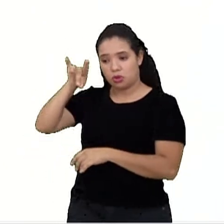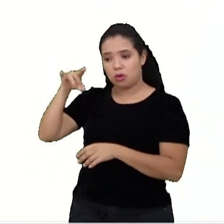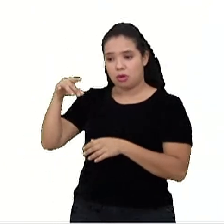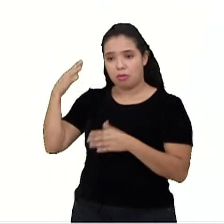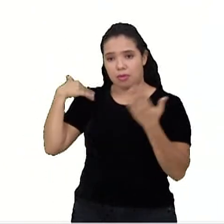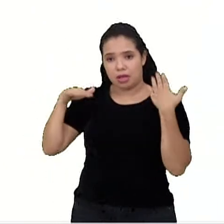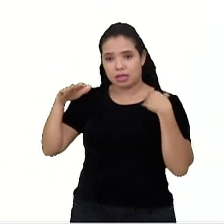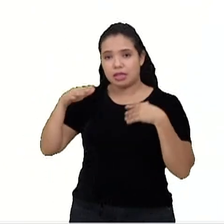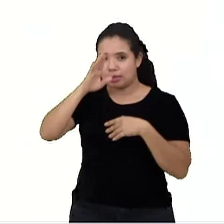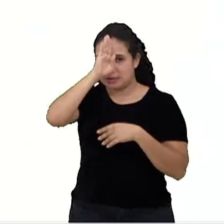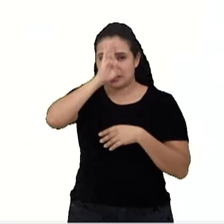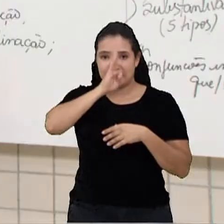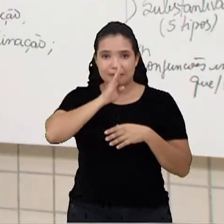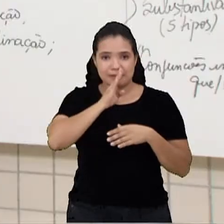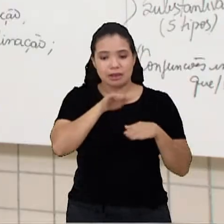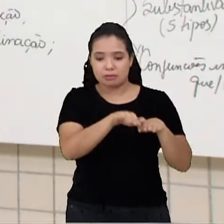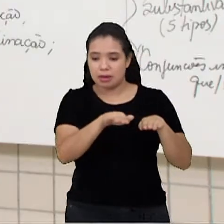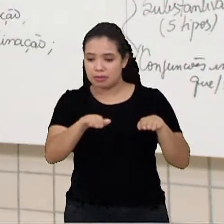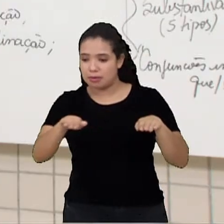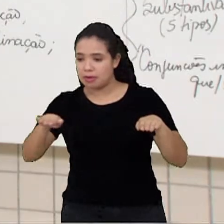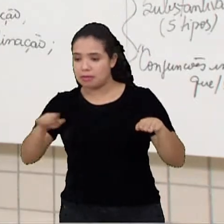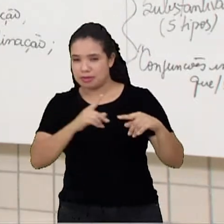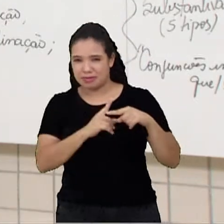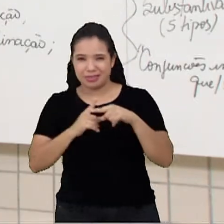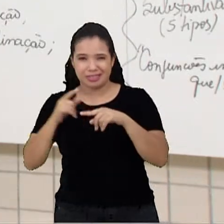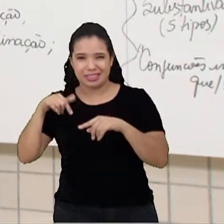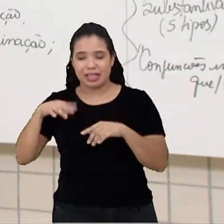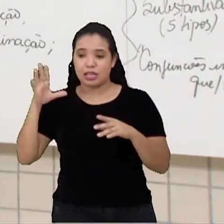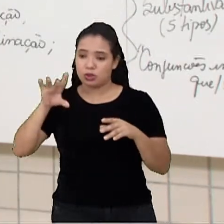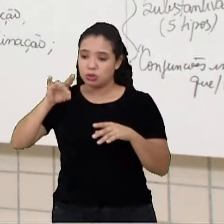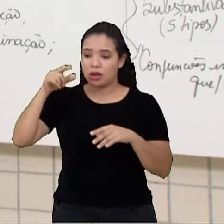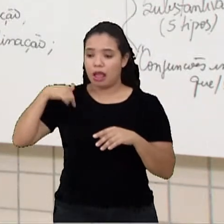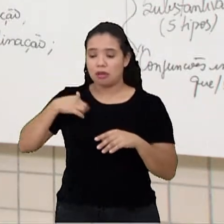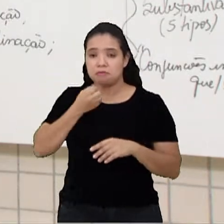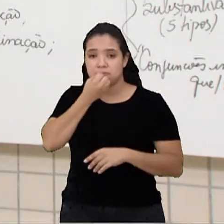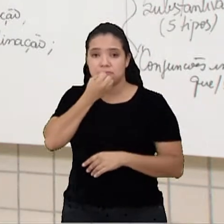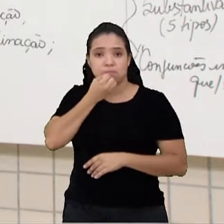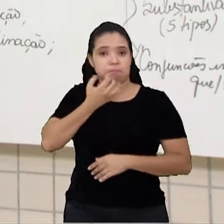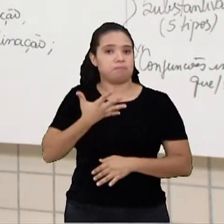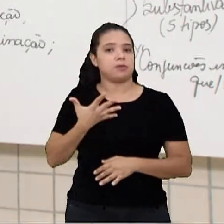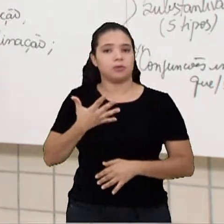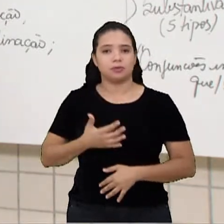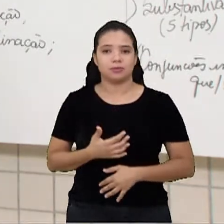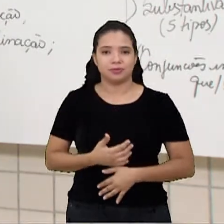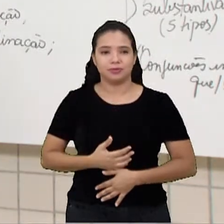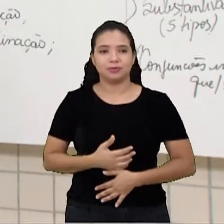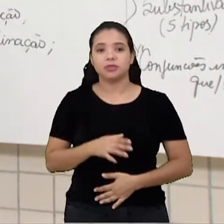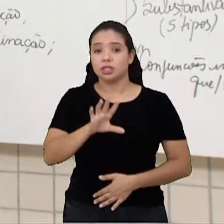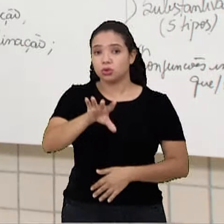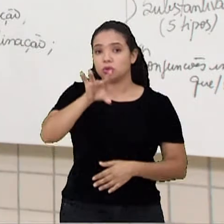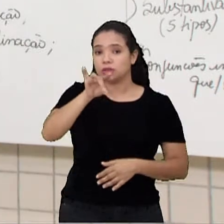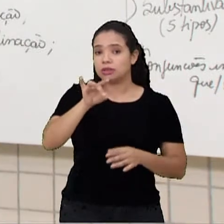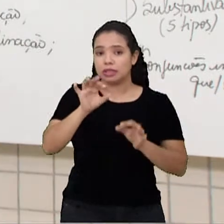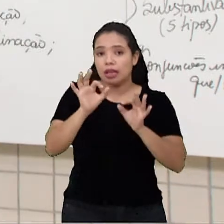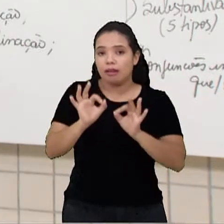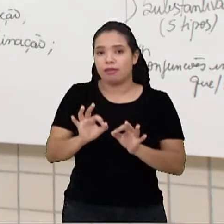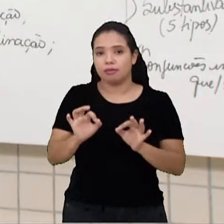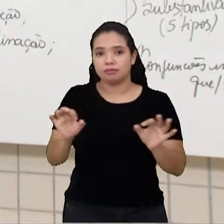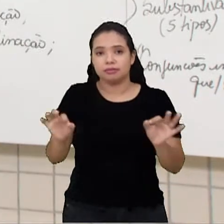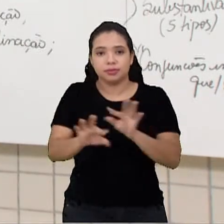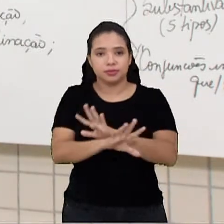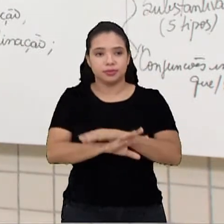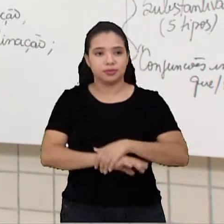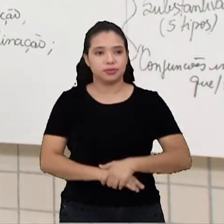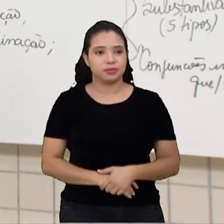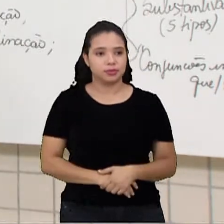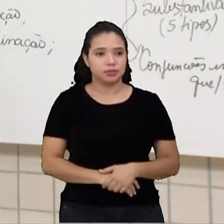graça e muito decente. Escolhi e é. 2 períodos aí, 2 orações, então é um período